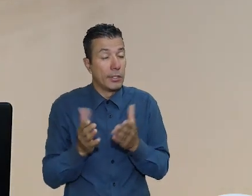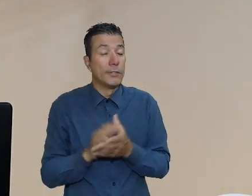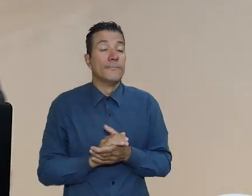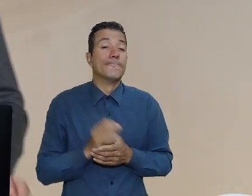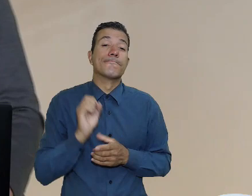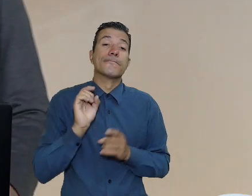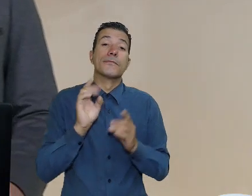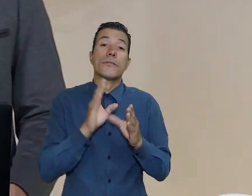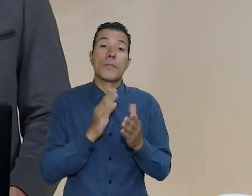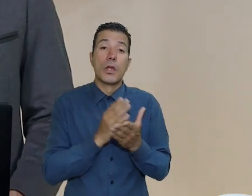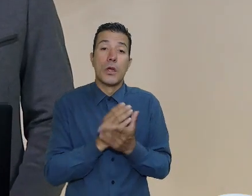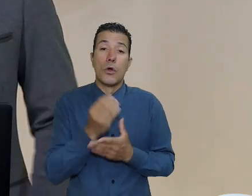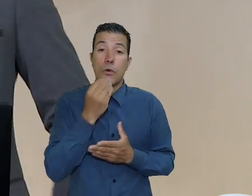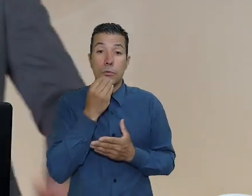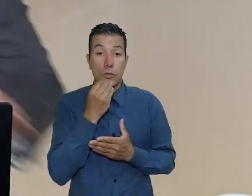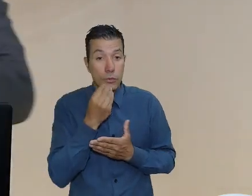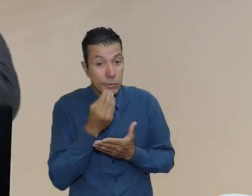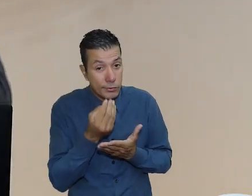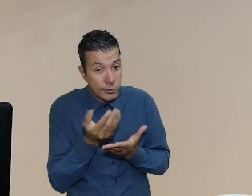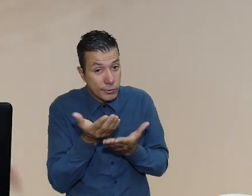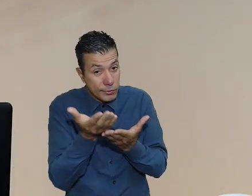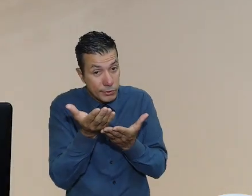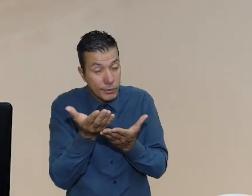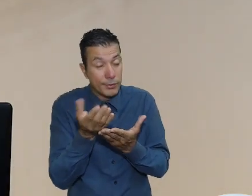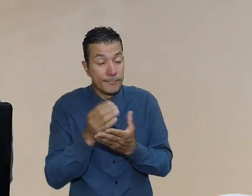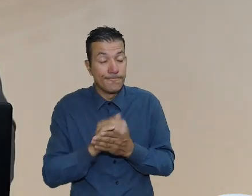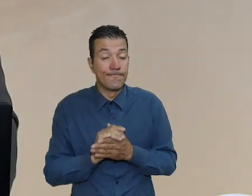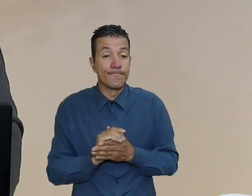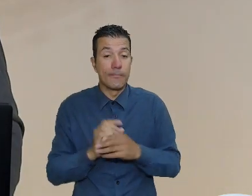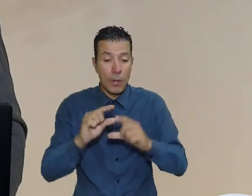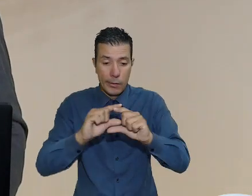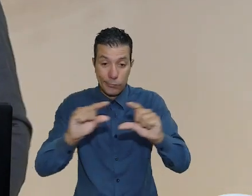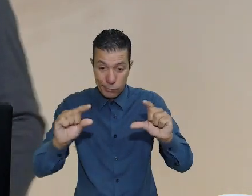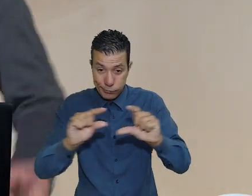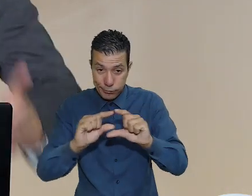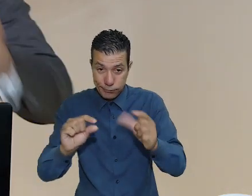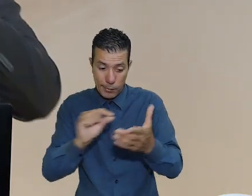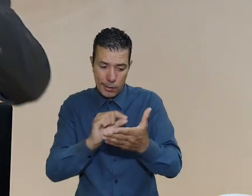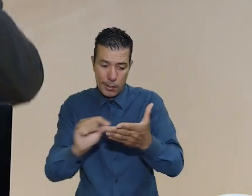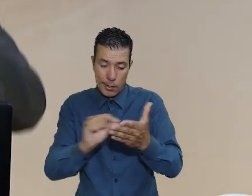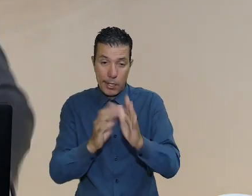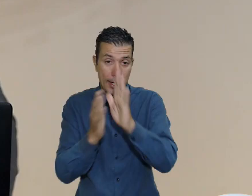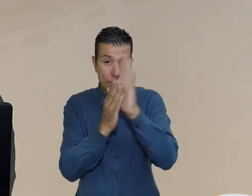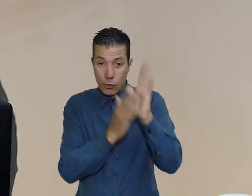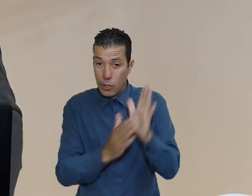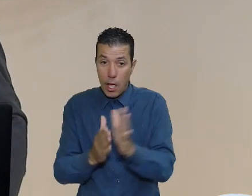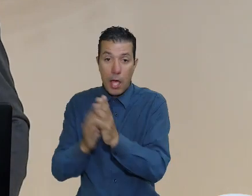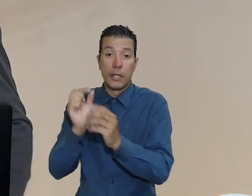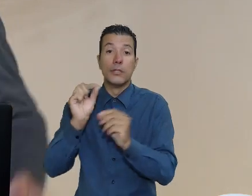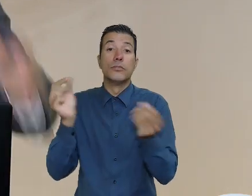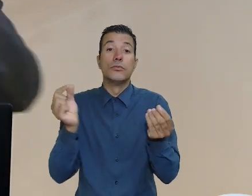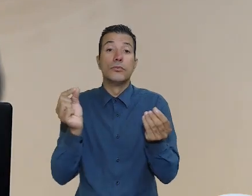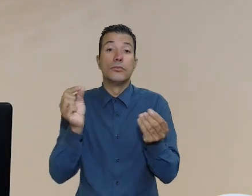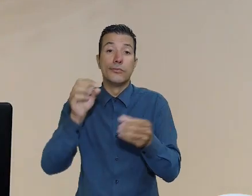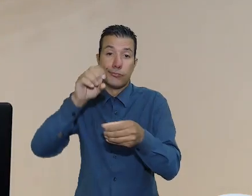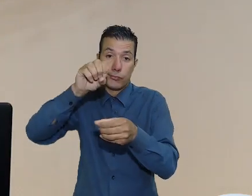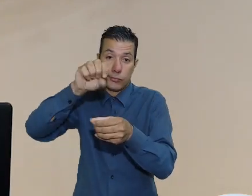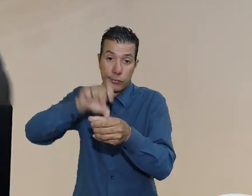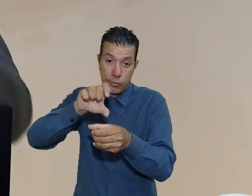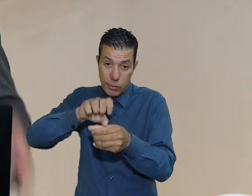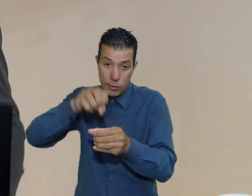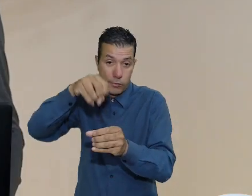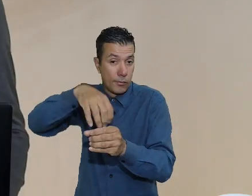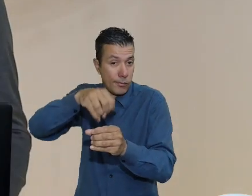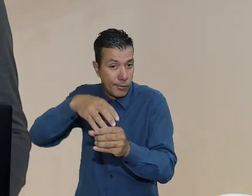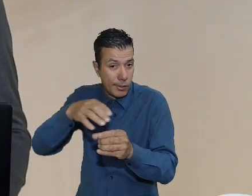momento, dar a oportunidade a todos vocês de poderem também adorar o nosso Deus através dos dízimos e